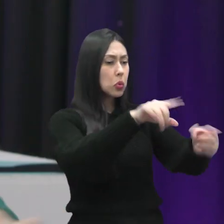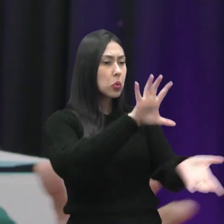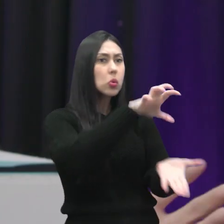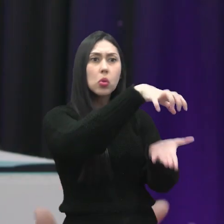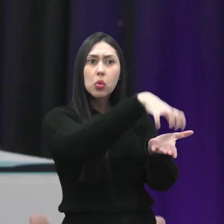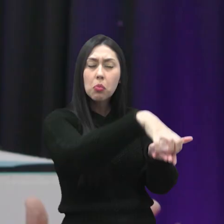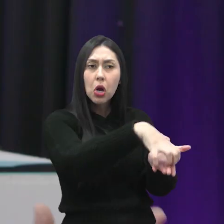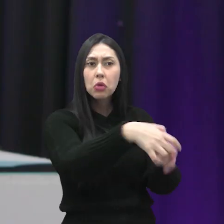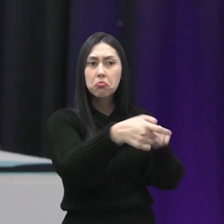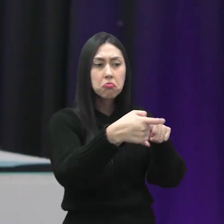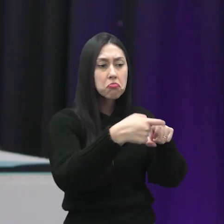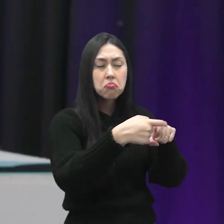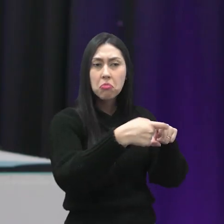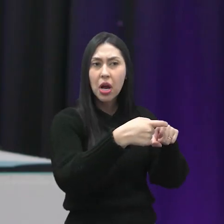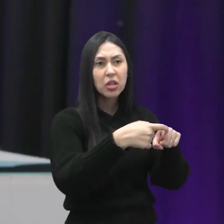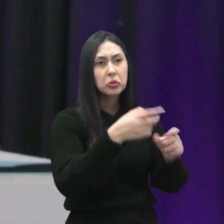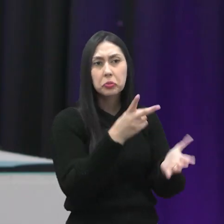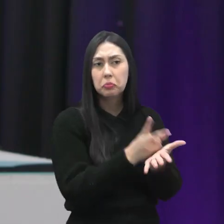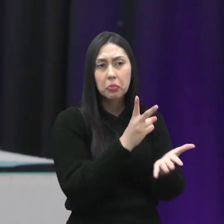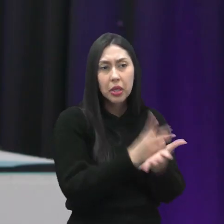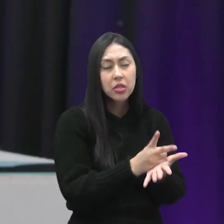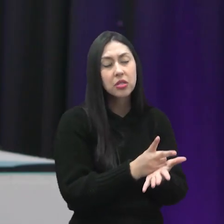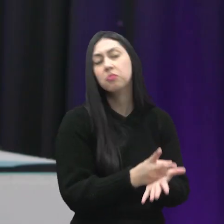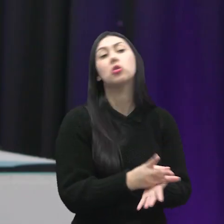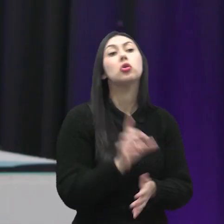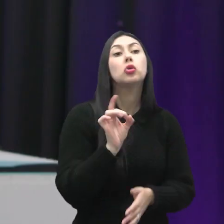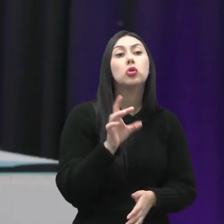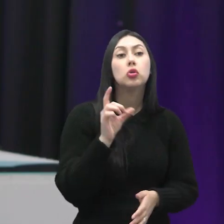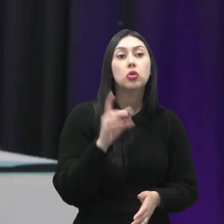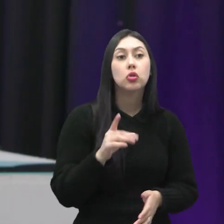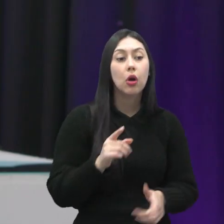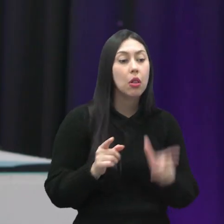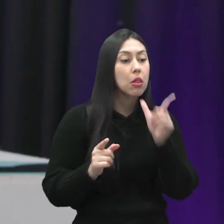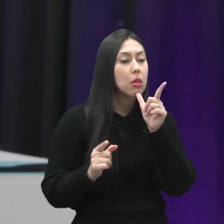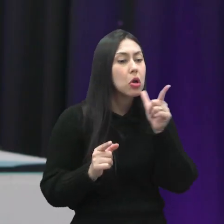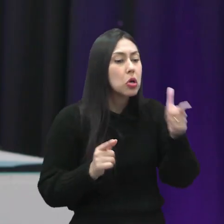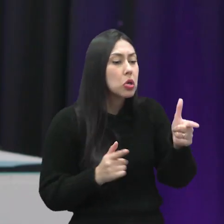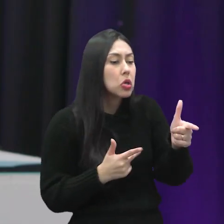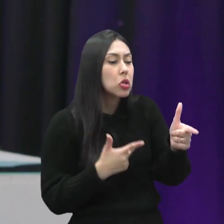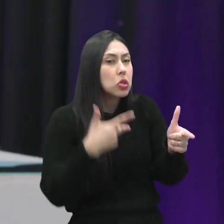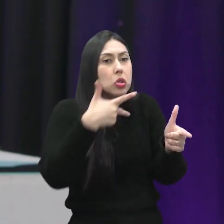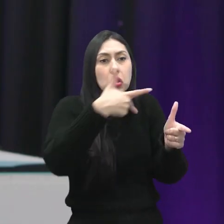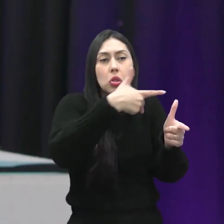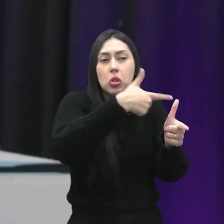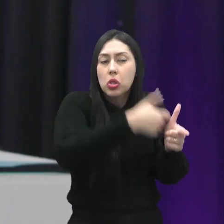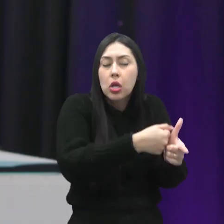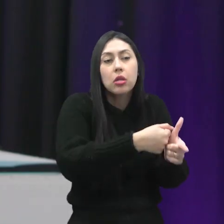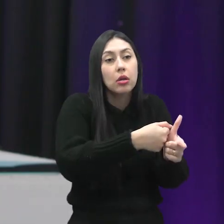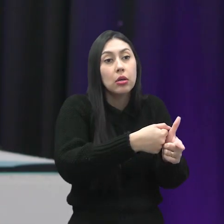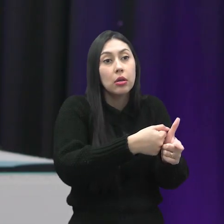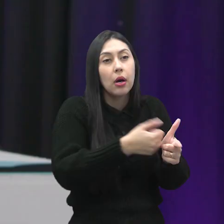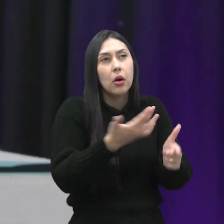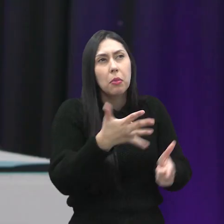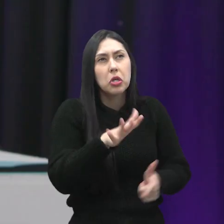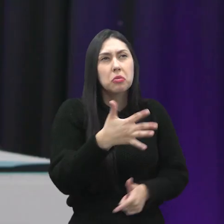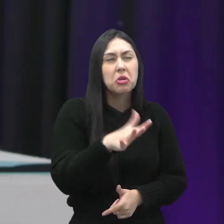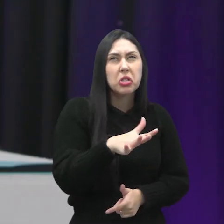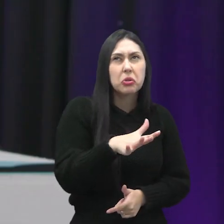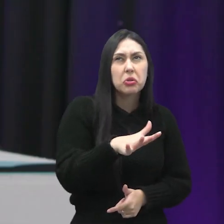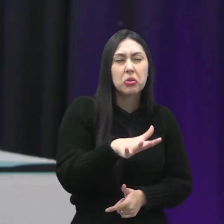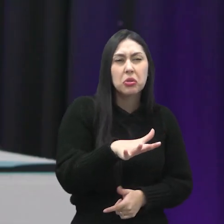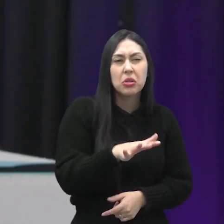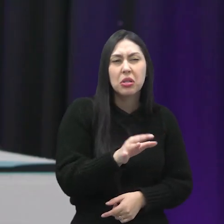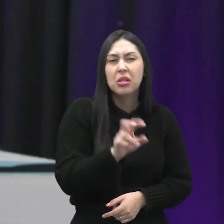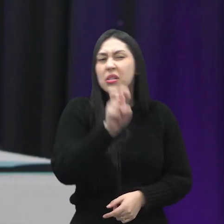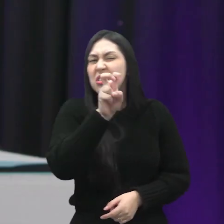né, num ambiente preparado para isso, claro, com anestesia local, e o tempo de procedimento gira em média de